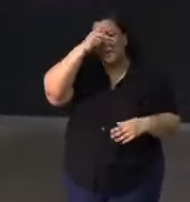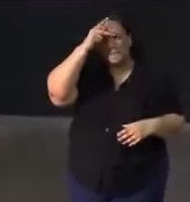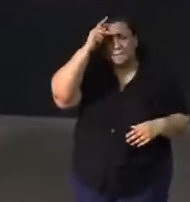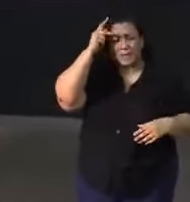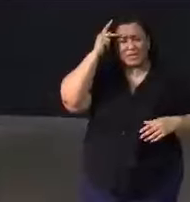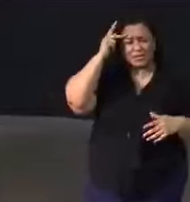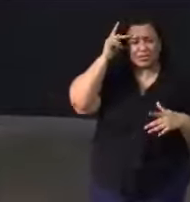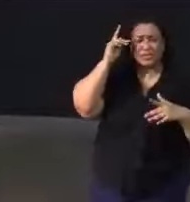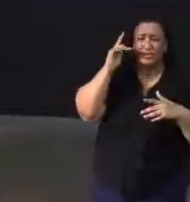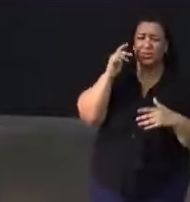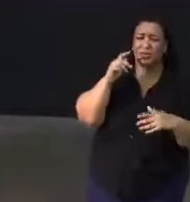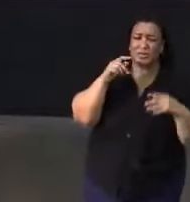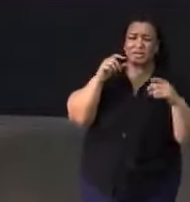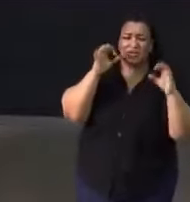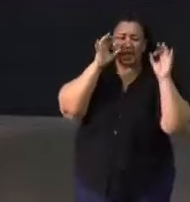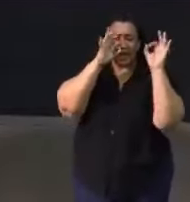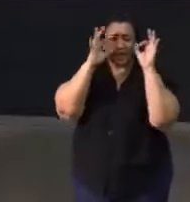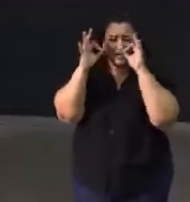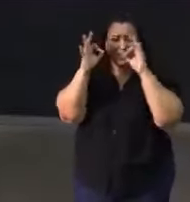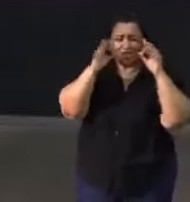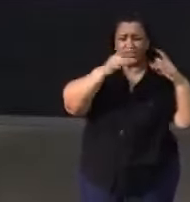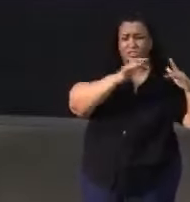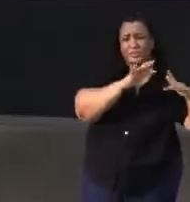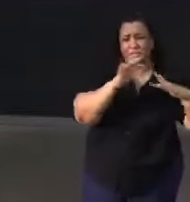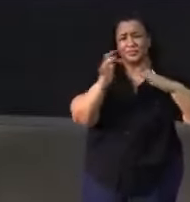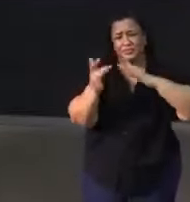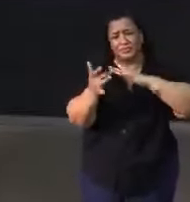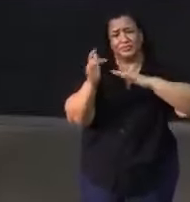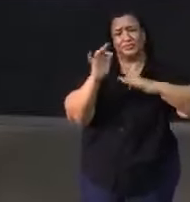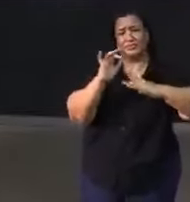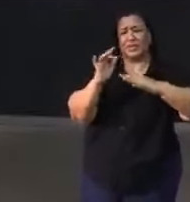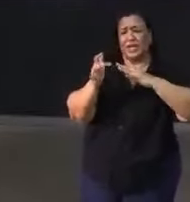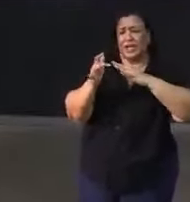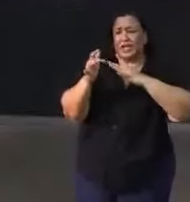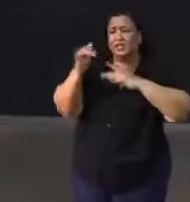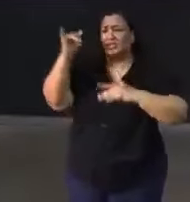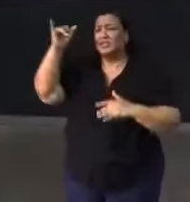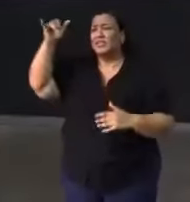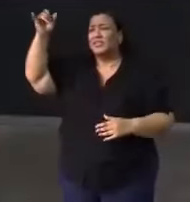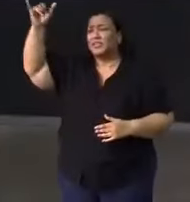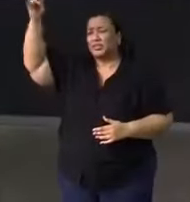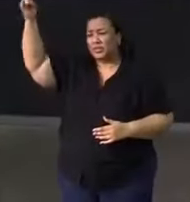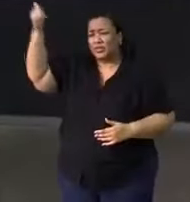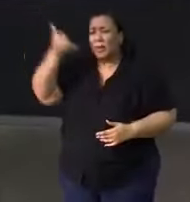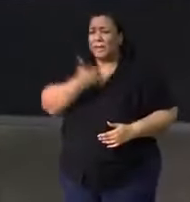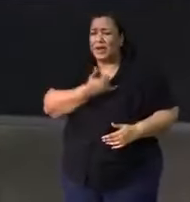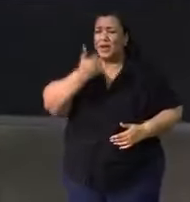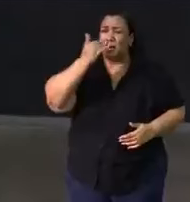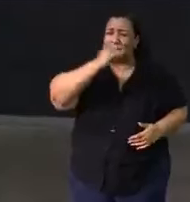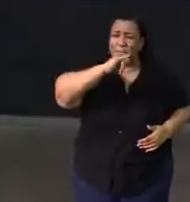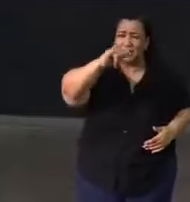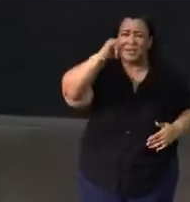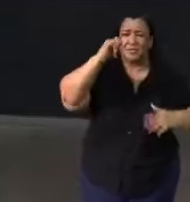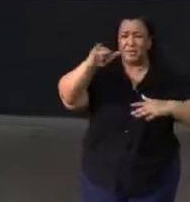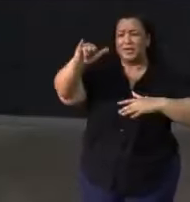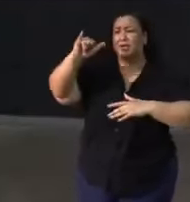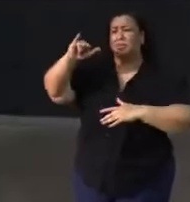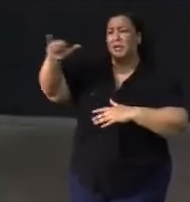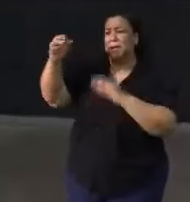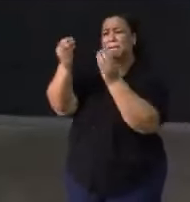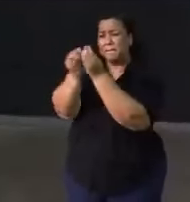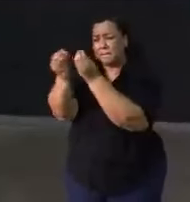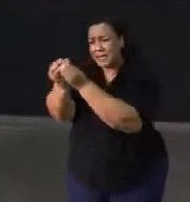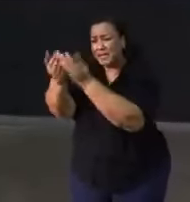está conosco agora também pelas redes sociais, que a tua palavra vá também produzir na casa delas um